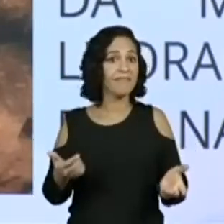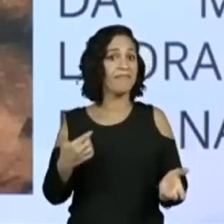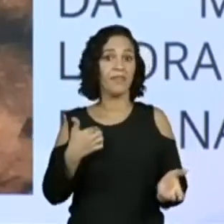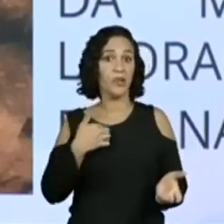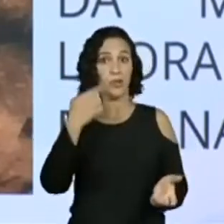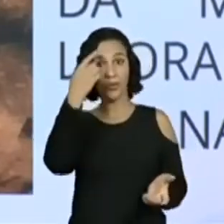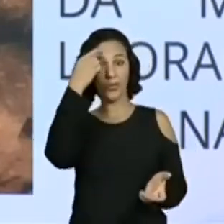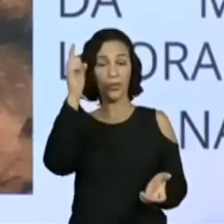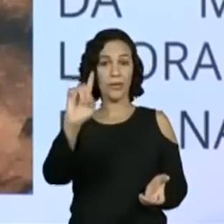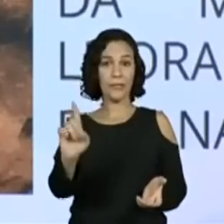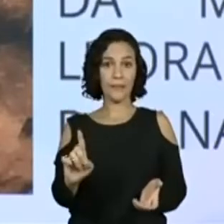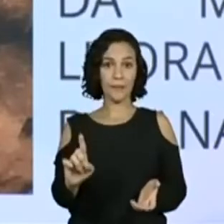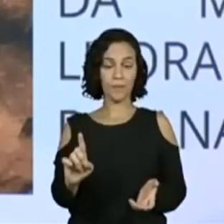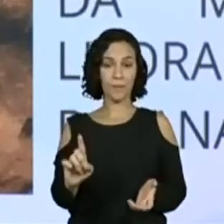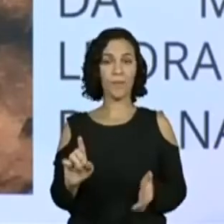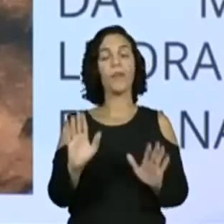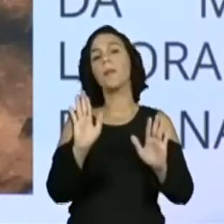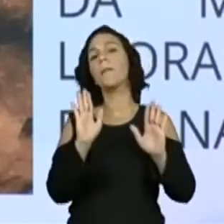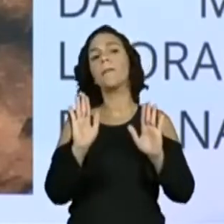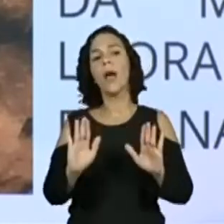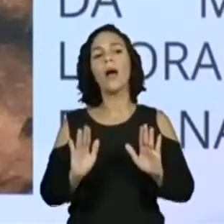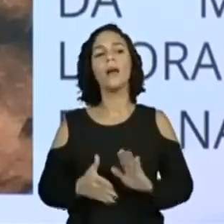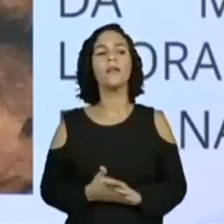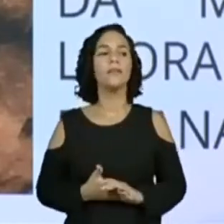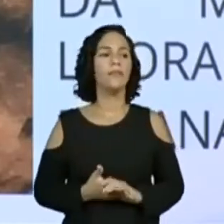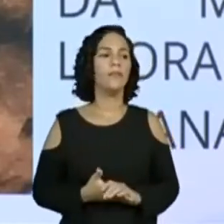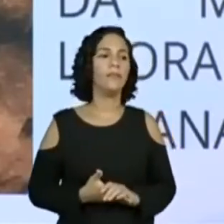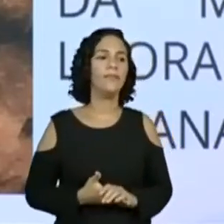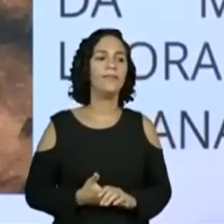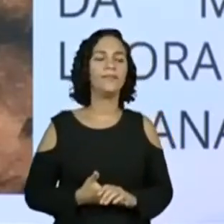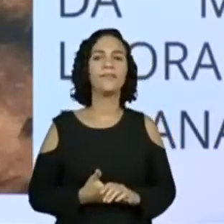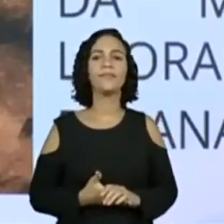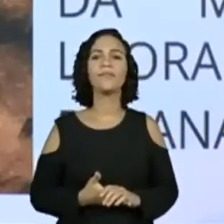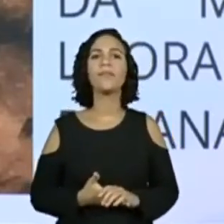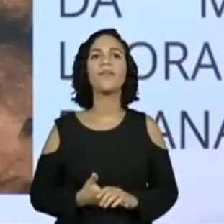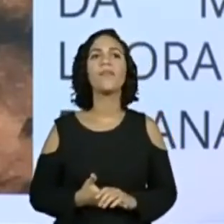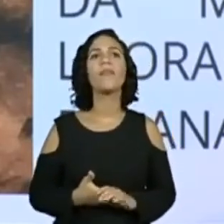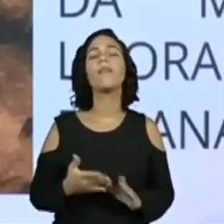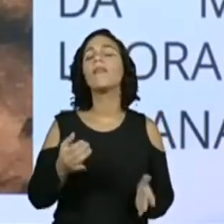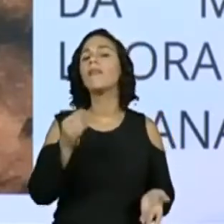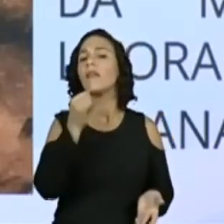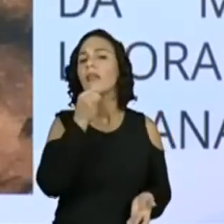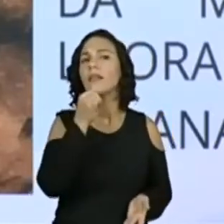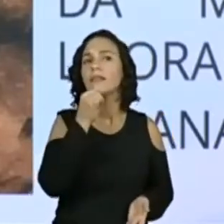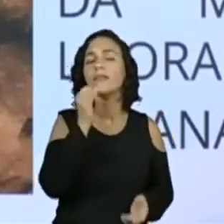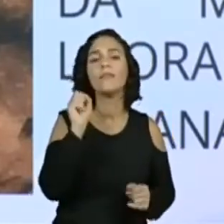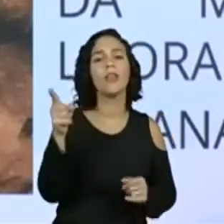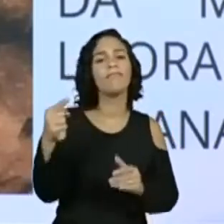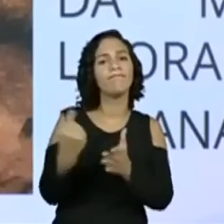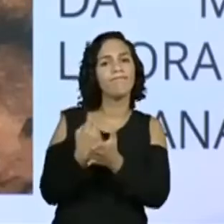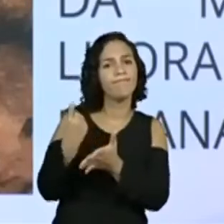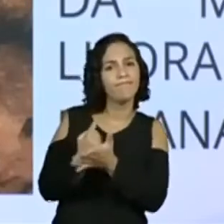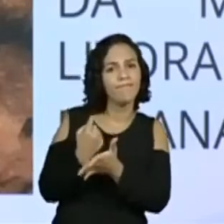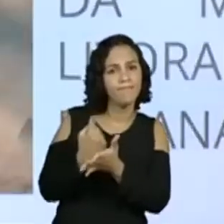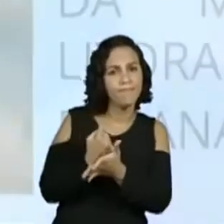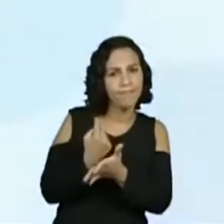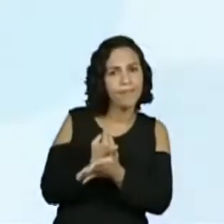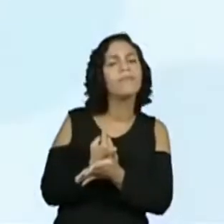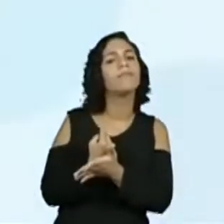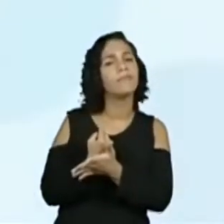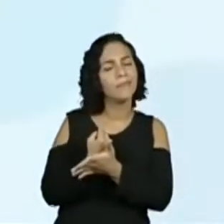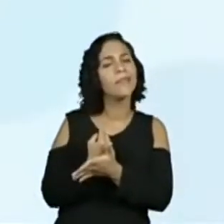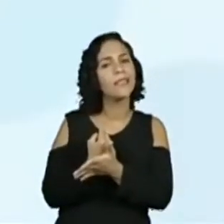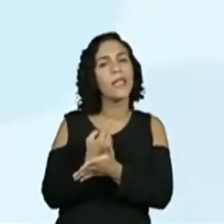dessas informações. E o detalhe, olha a professora Joyce, ela mesma já trazendo algumas perguntas que na legenda precisa